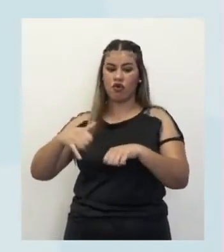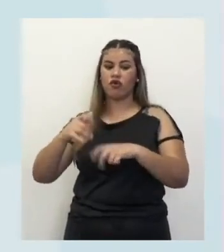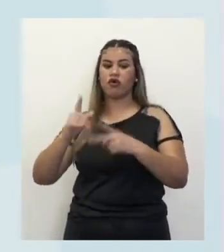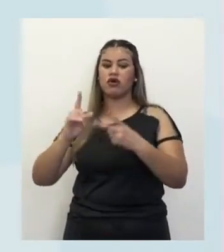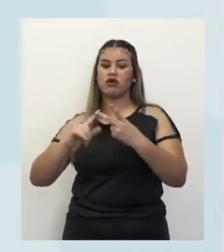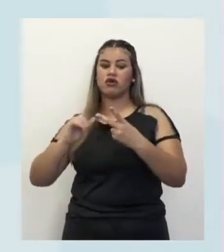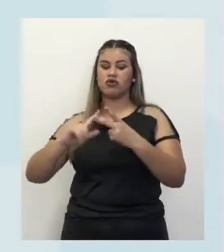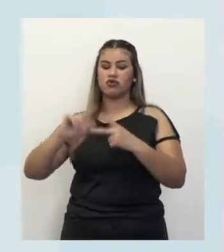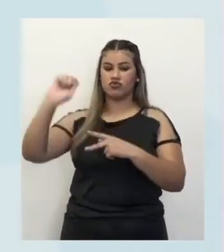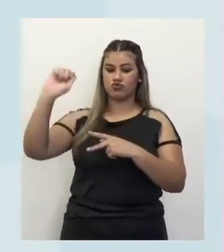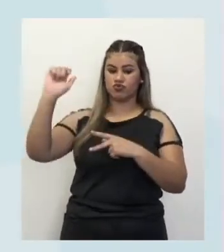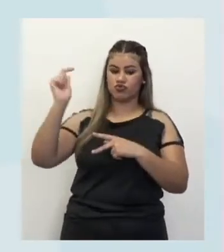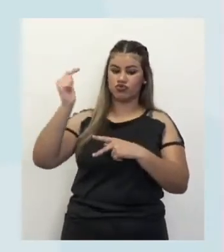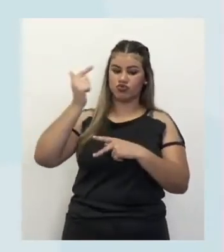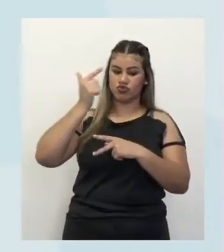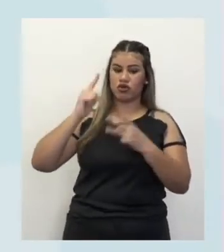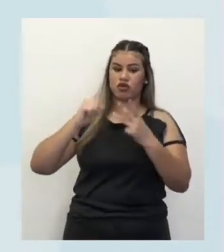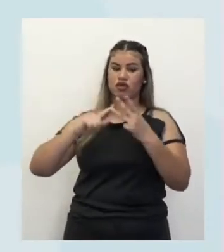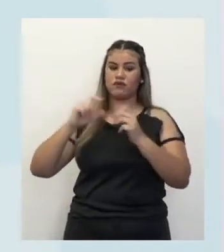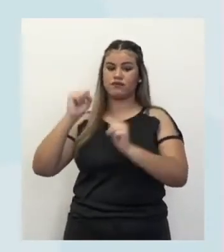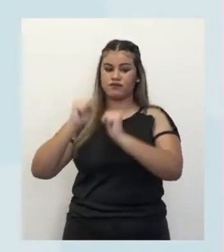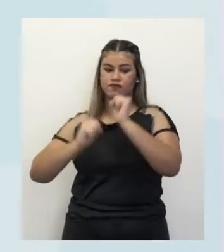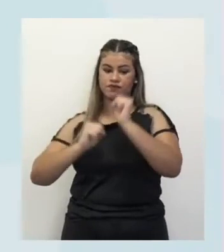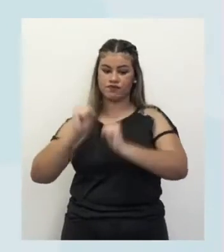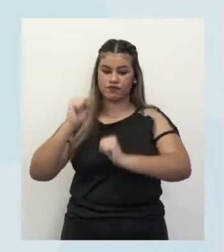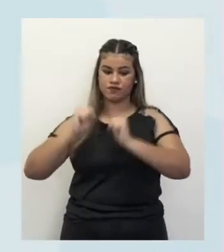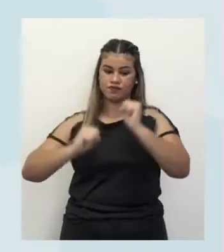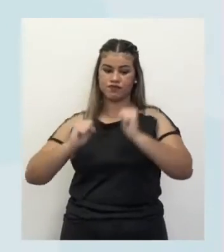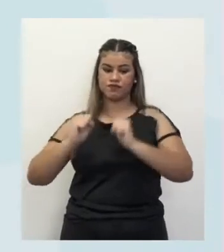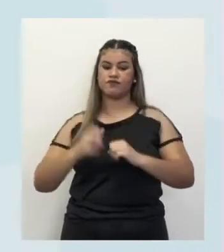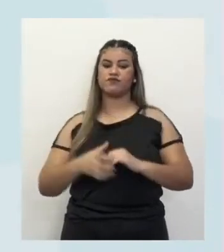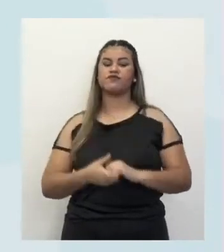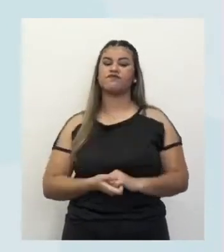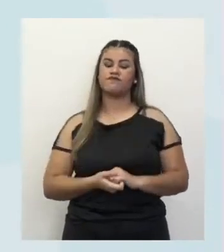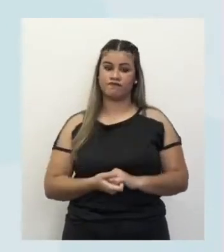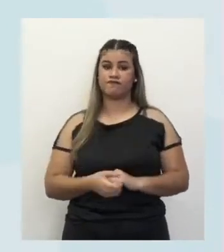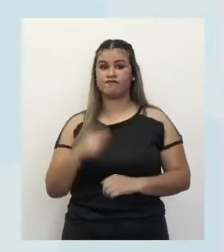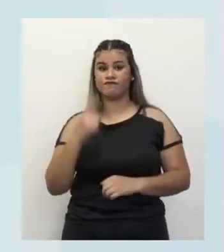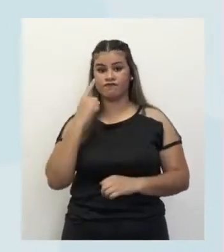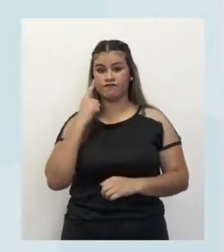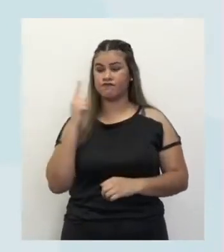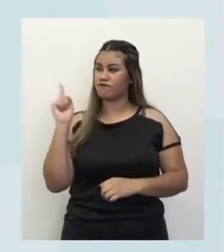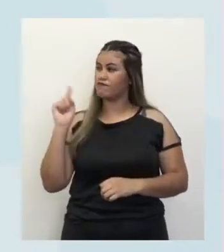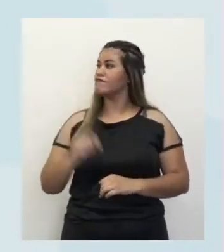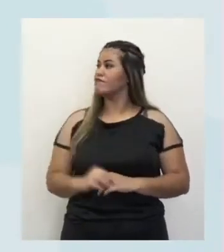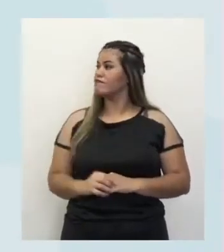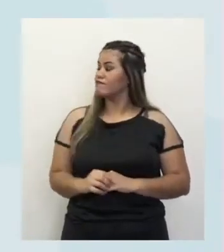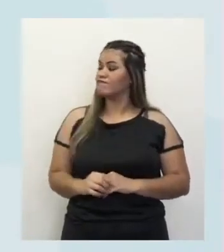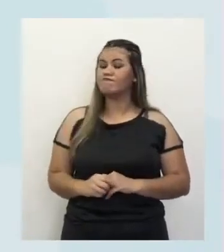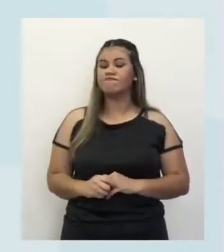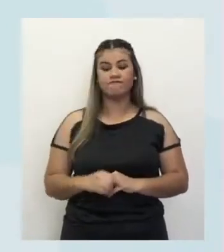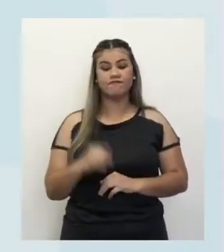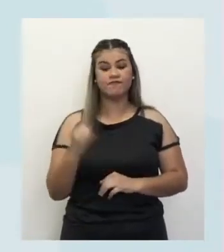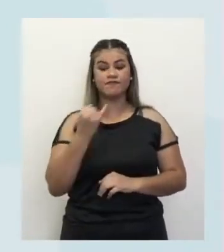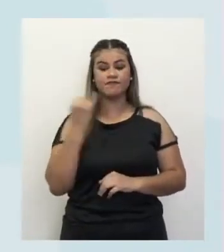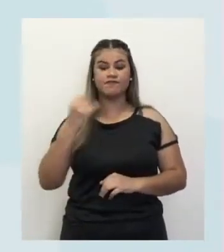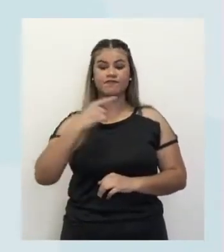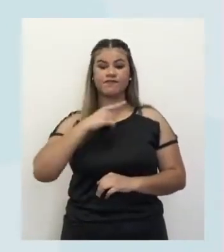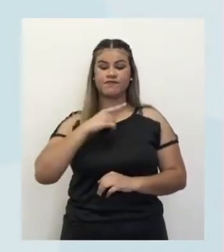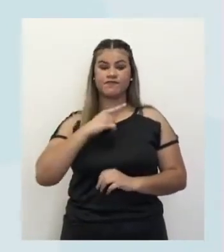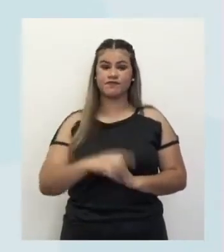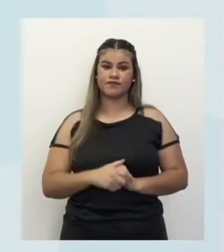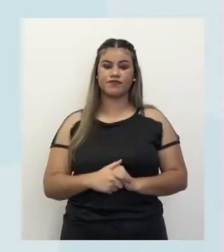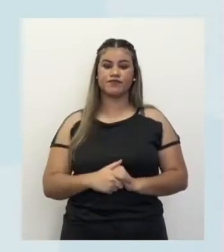da usina hidrelétrica. Então, é um ponto importante nessa discussão. Uma outra